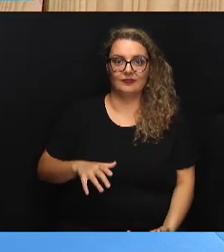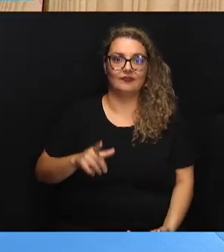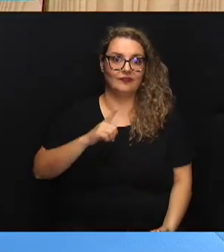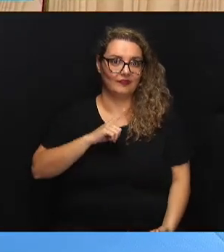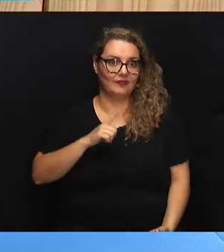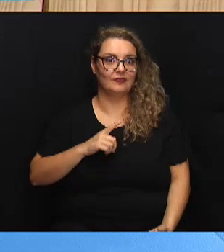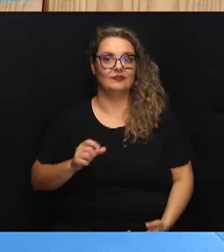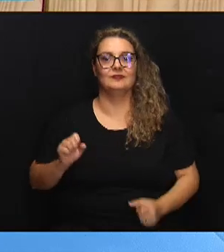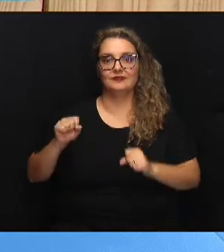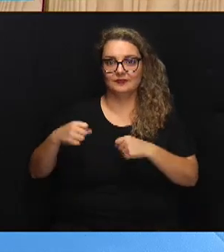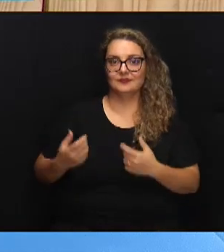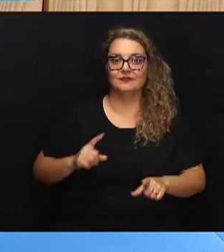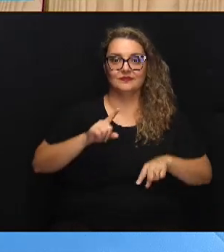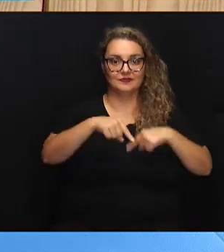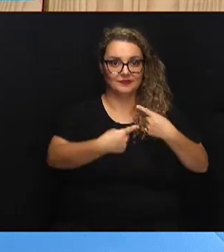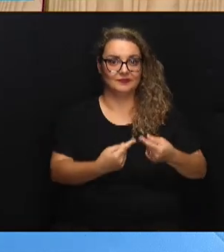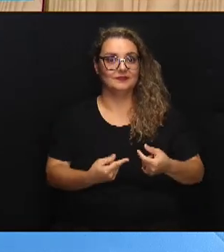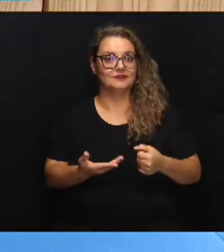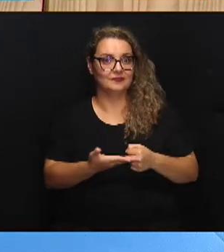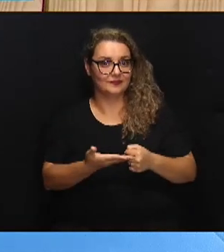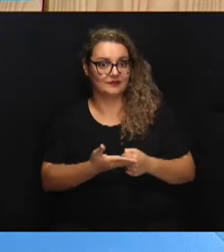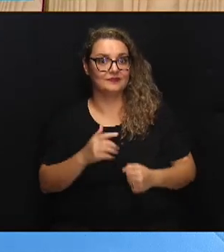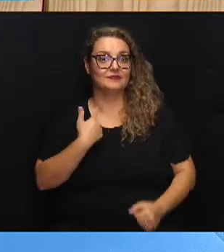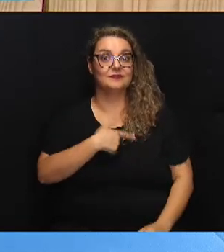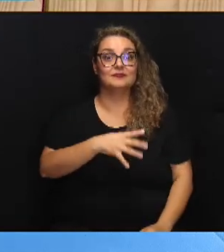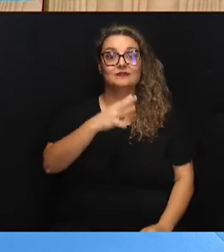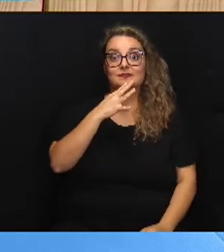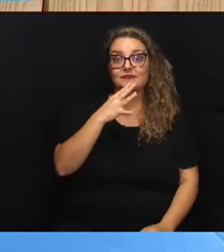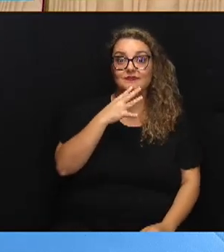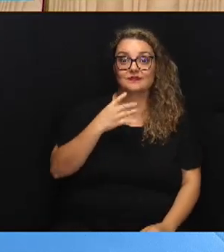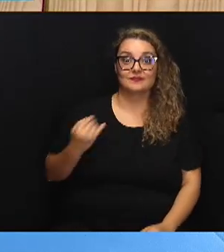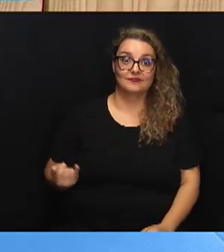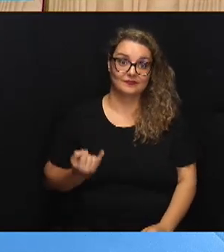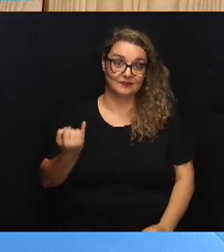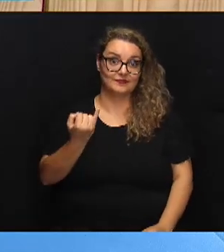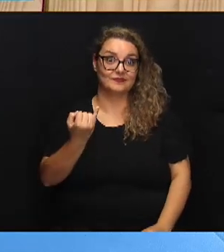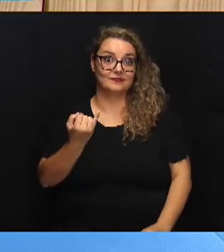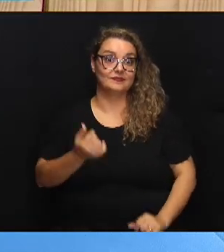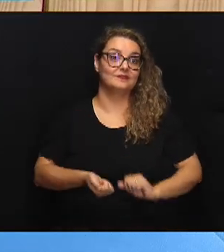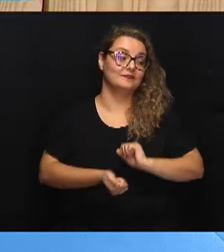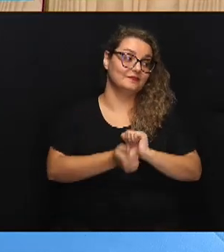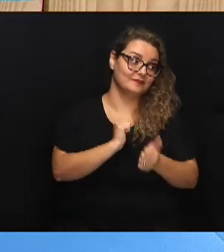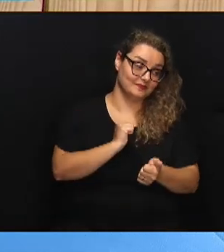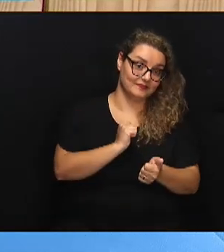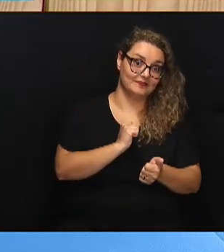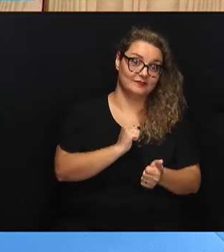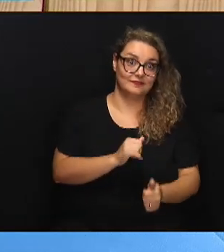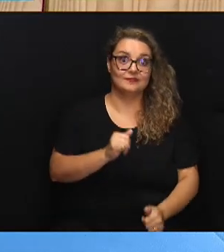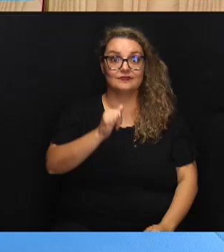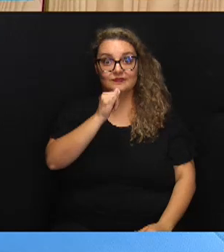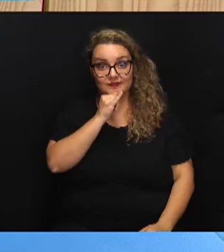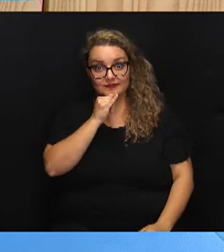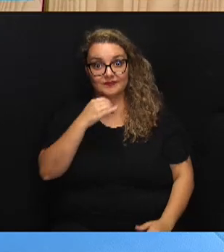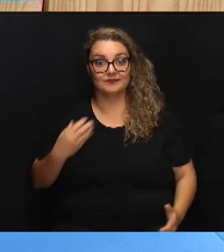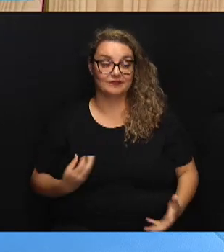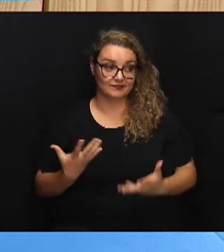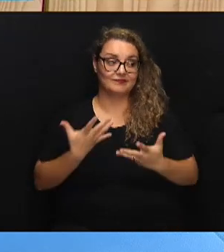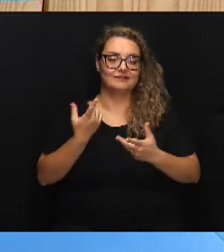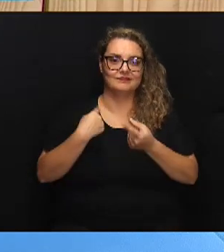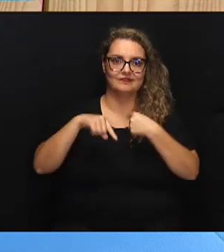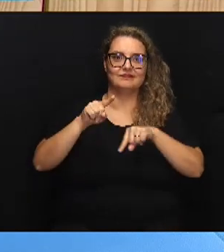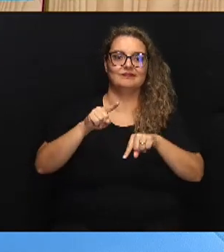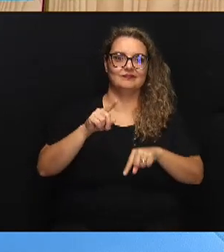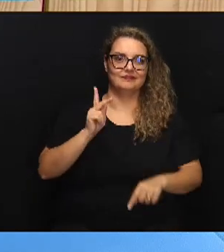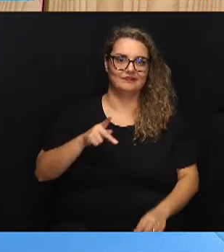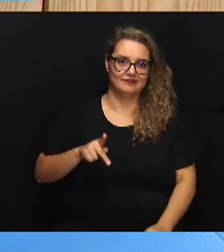Exatamente. E no próximo bloco, então, a gente vai conhecer a importância do esporte e de um exemplo vivo de superação com o